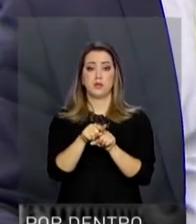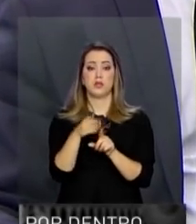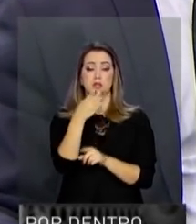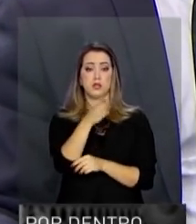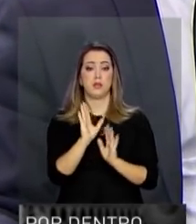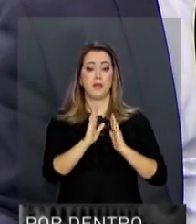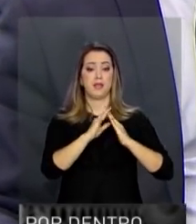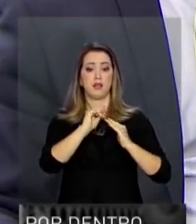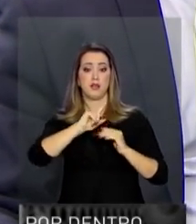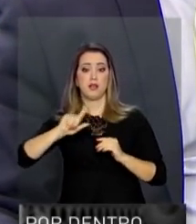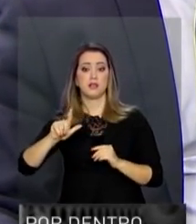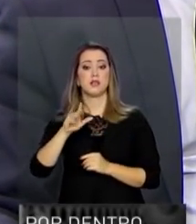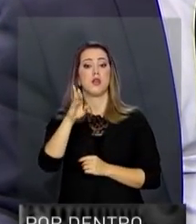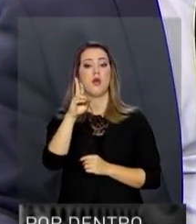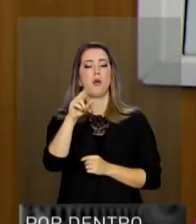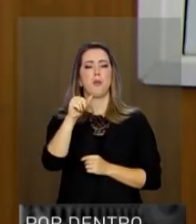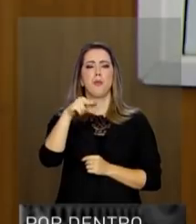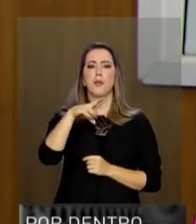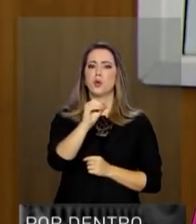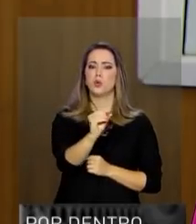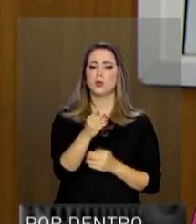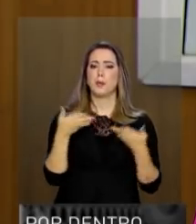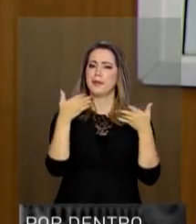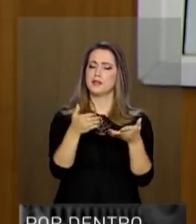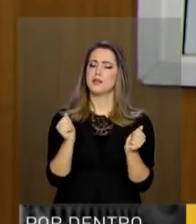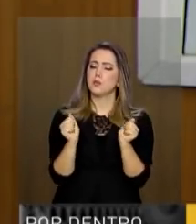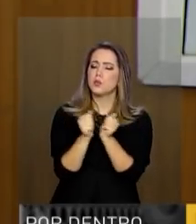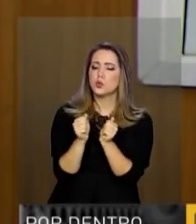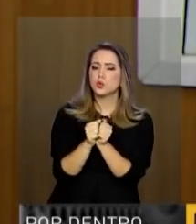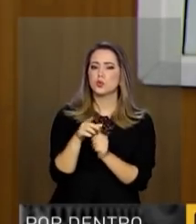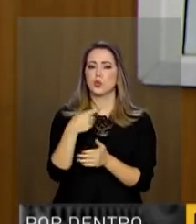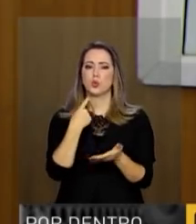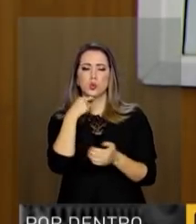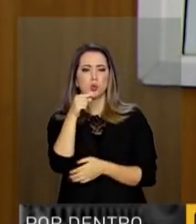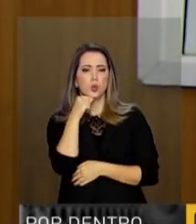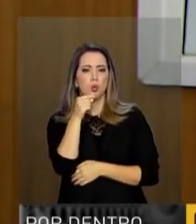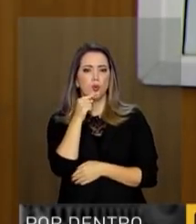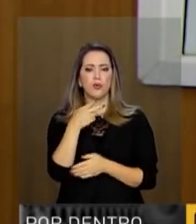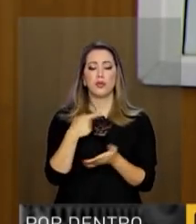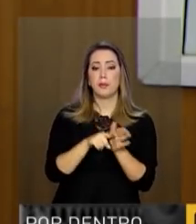Casa Civil, Bruno Bianco. Participe com a gente, envie sua pergunta, sua dúvida, anote aí,